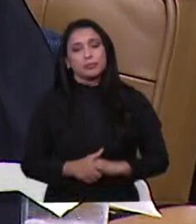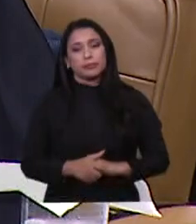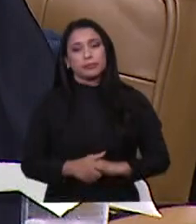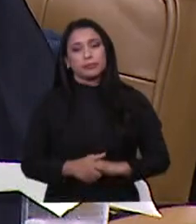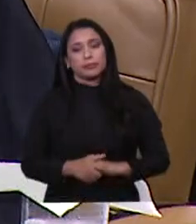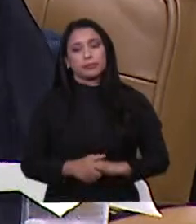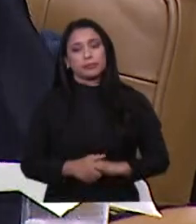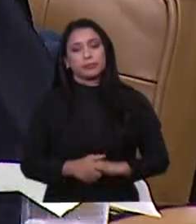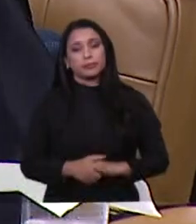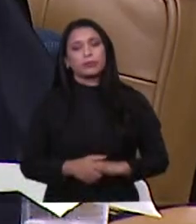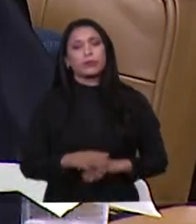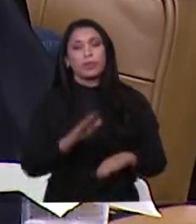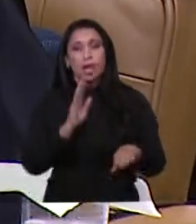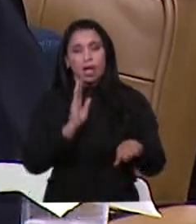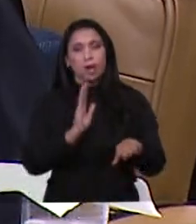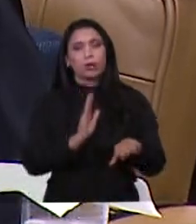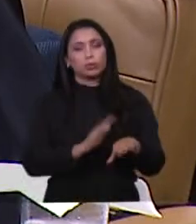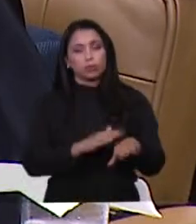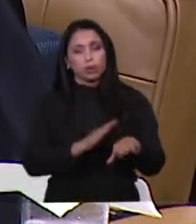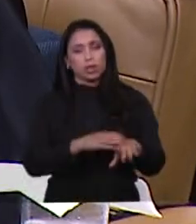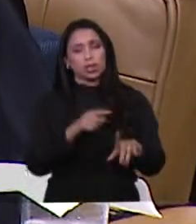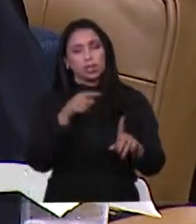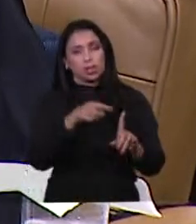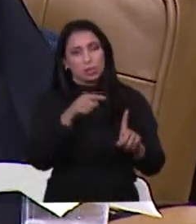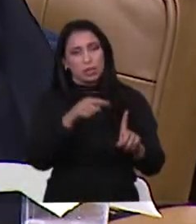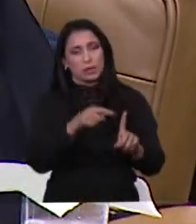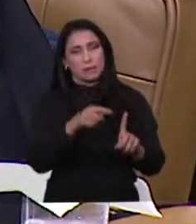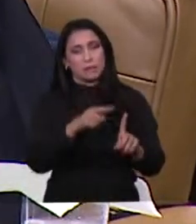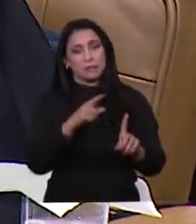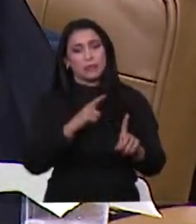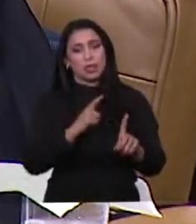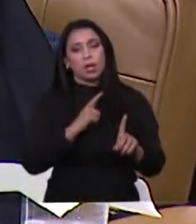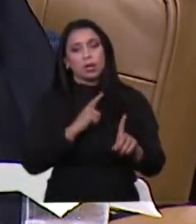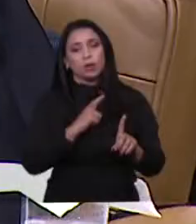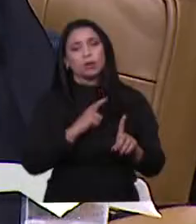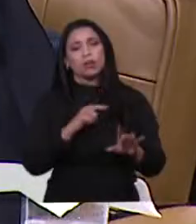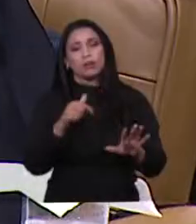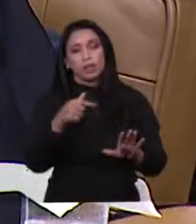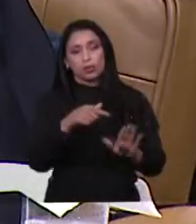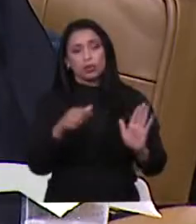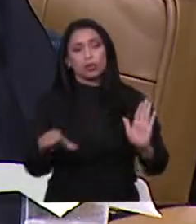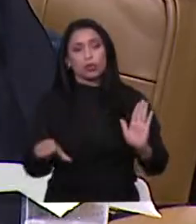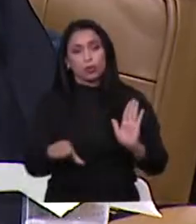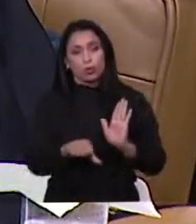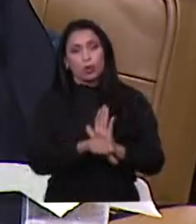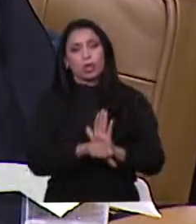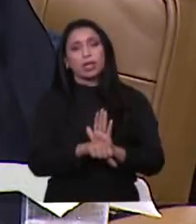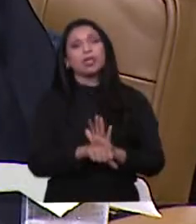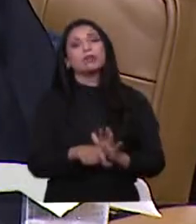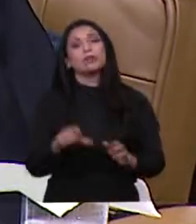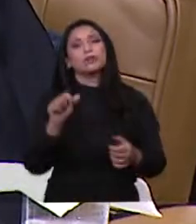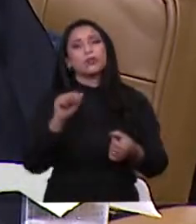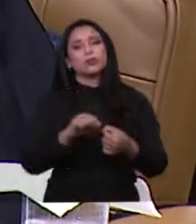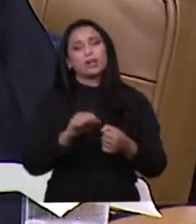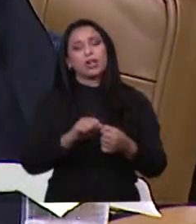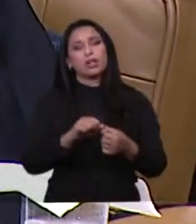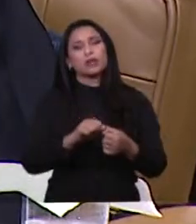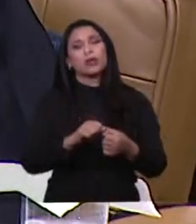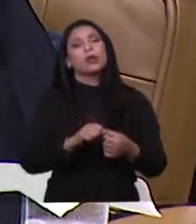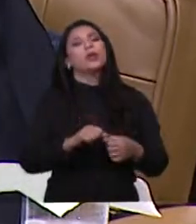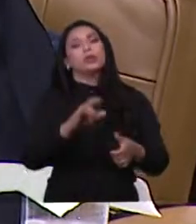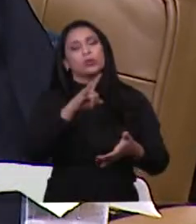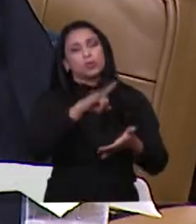materialidade e autoria. Tenho para mim que a materialidade deletiva está consubstanciada no laudo